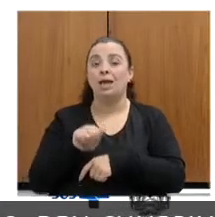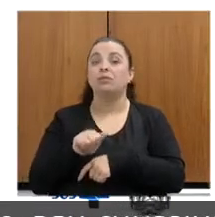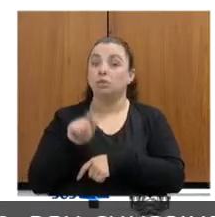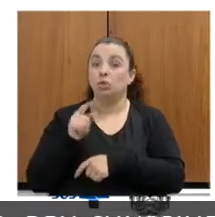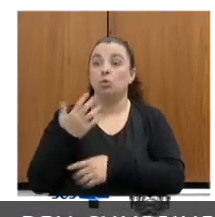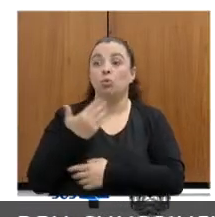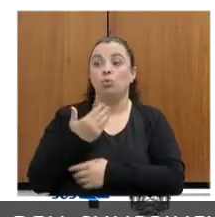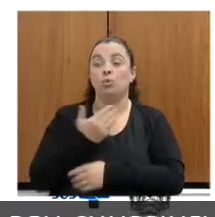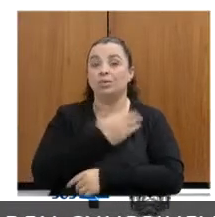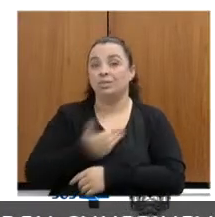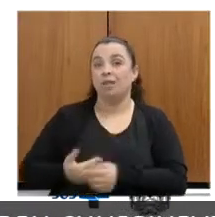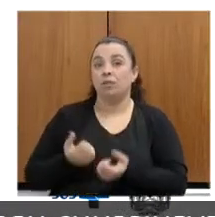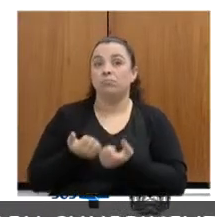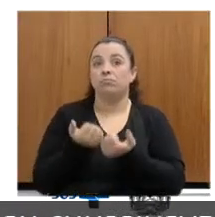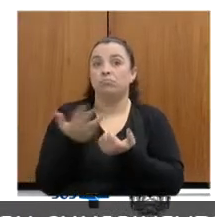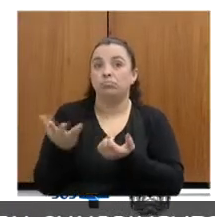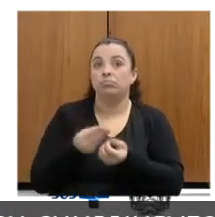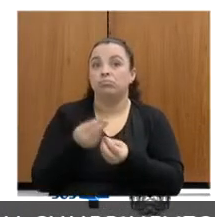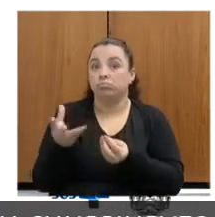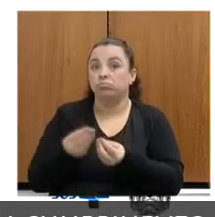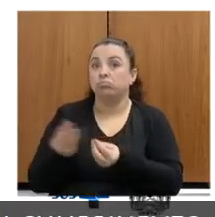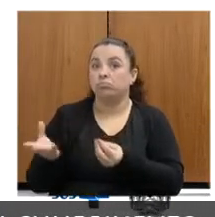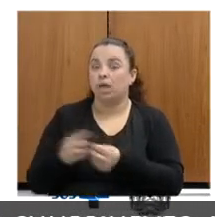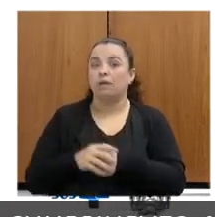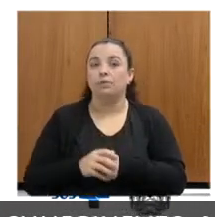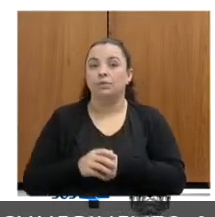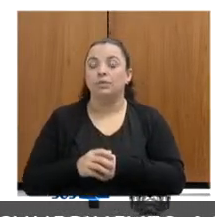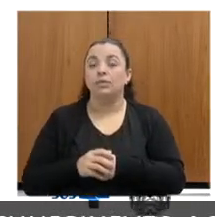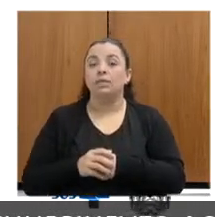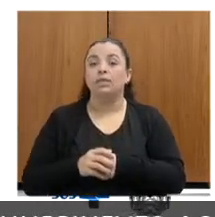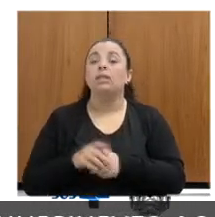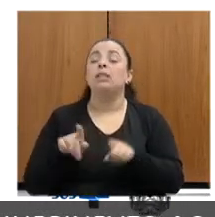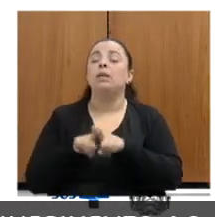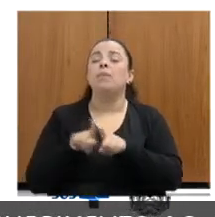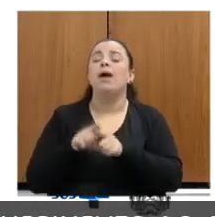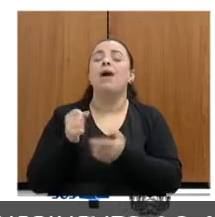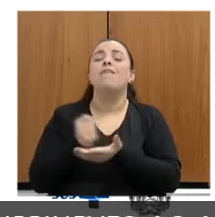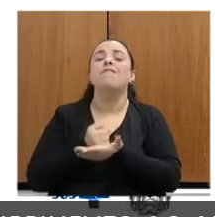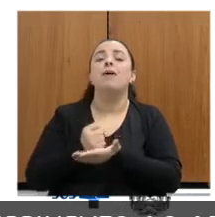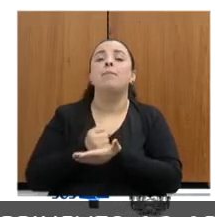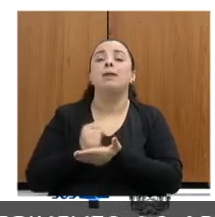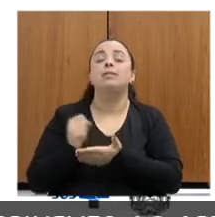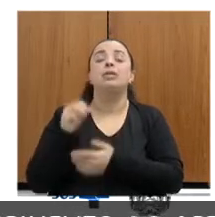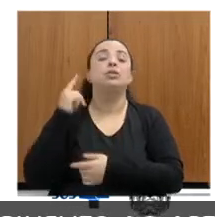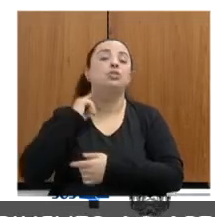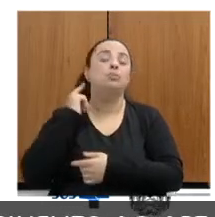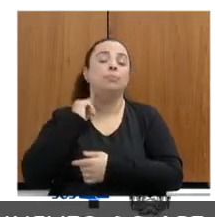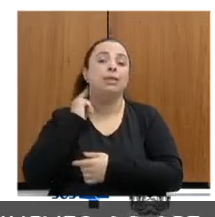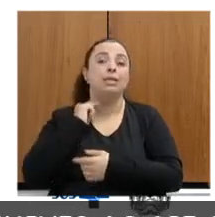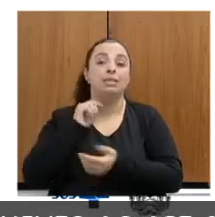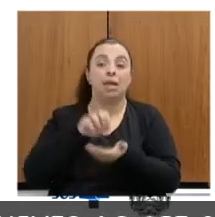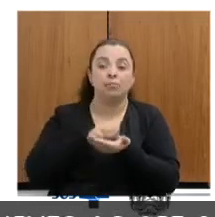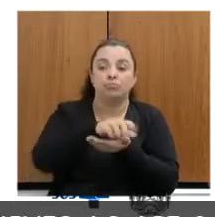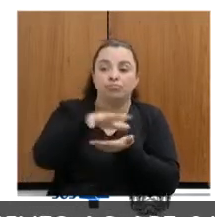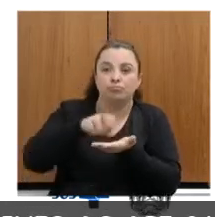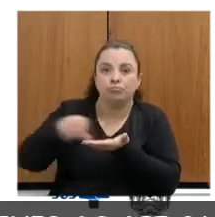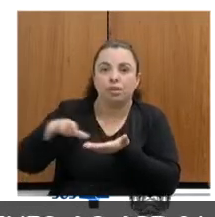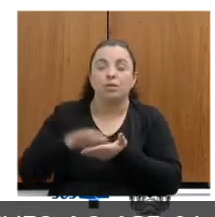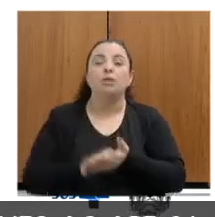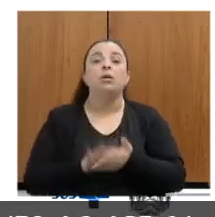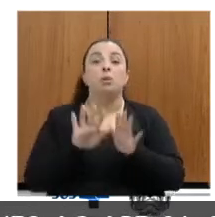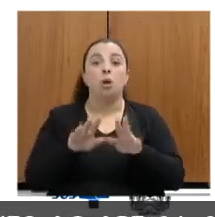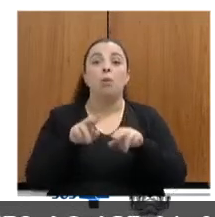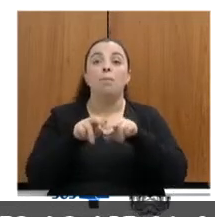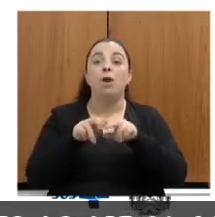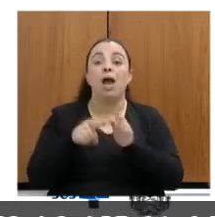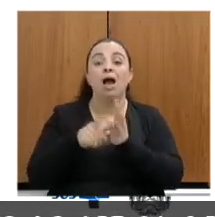vamos tema da farmácia de Minas a gente tá também descentralizando o que acontece hoje muitos municípios tem que buscar nas regionais ou aqui